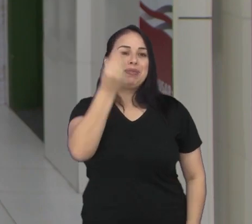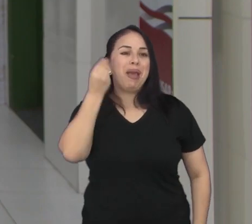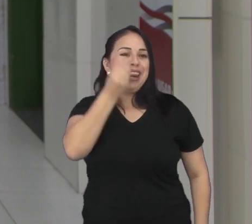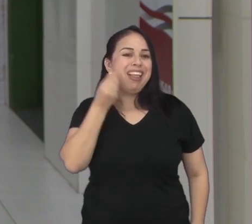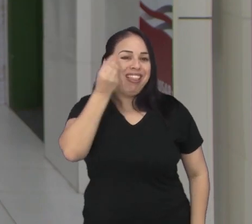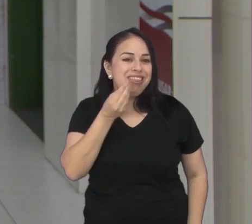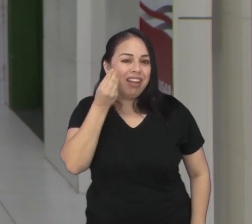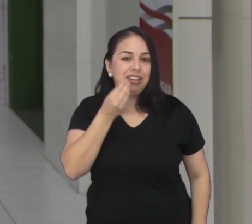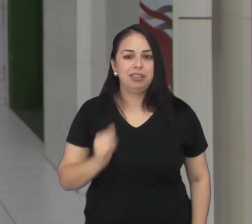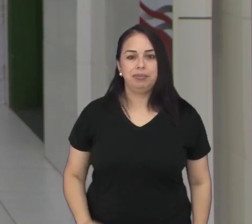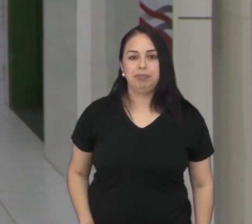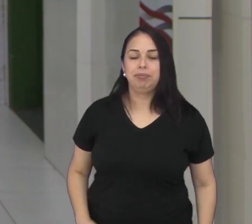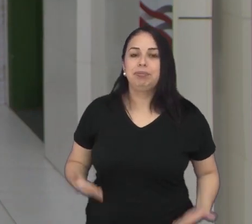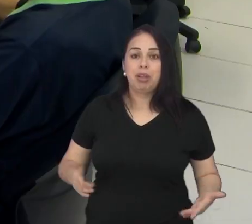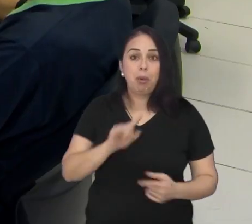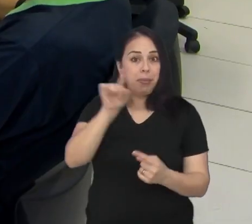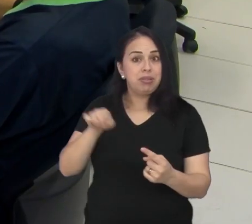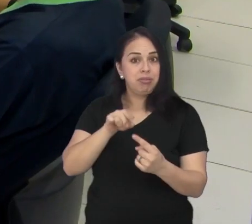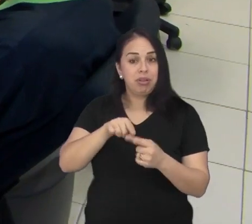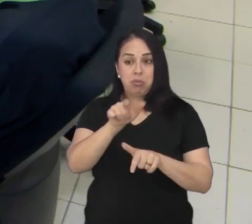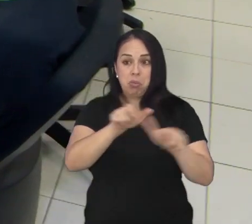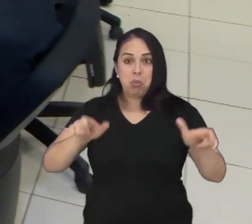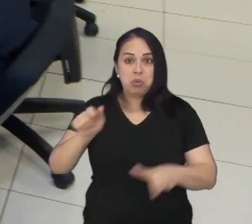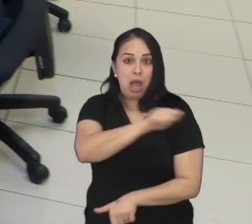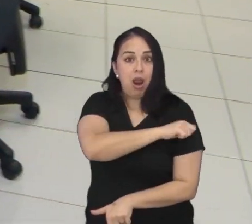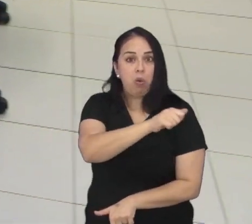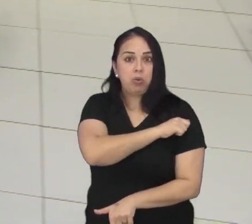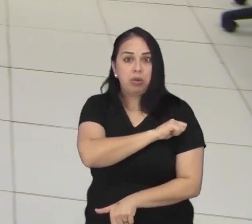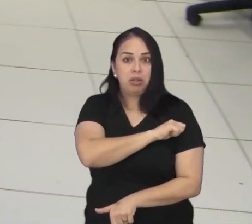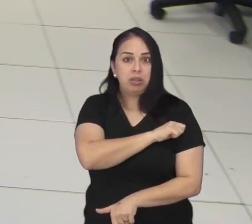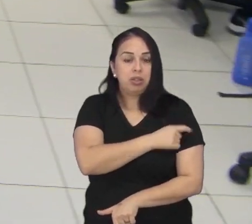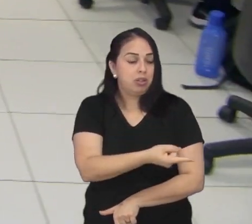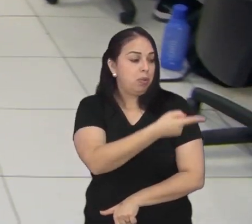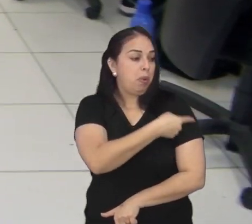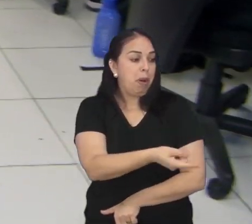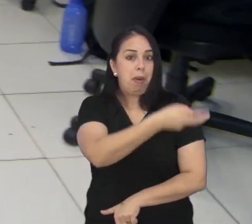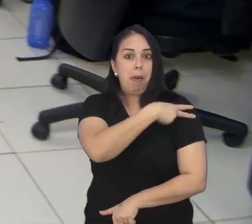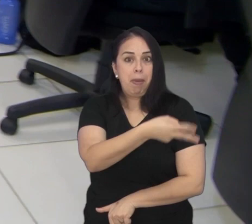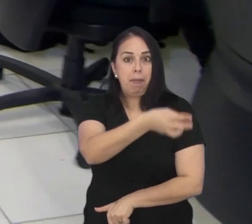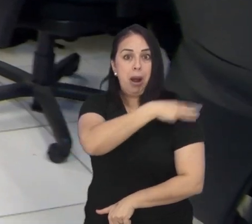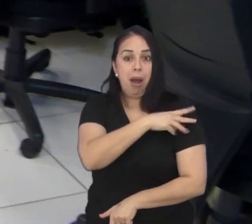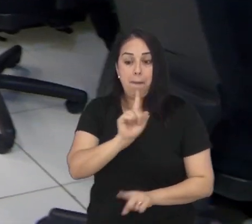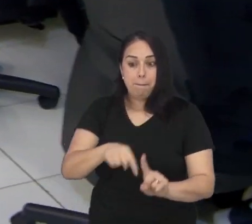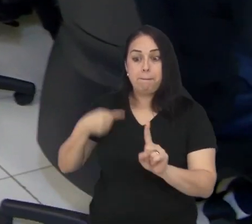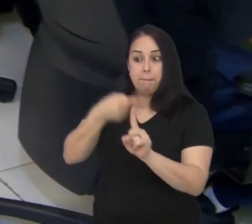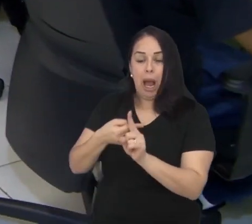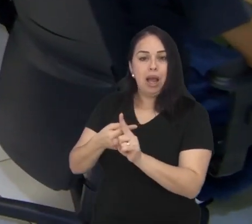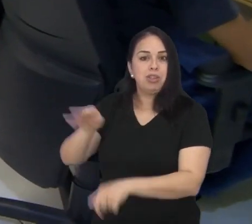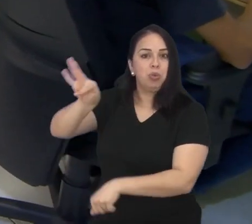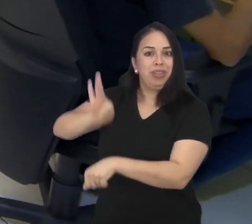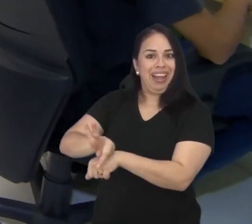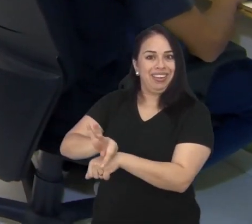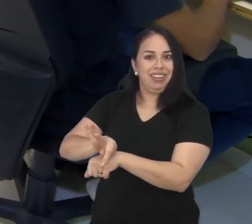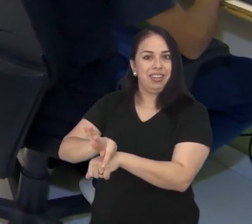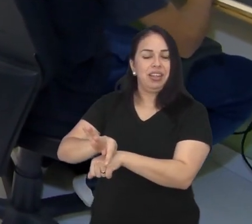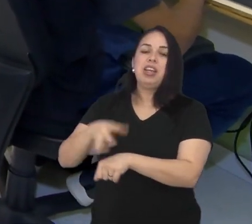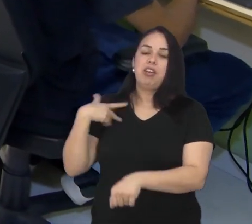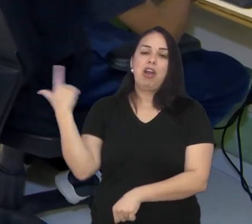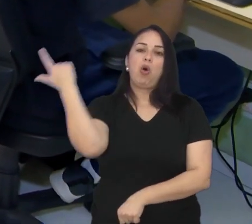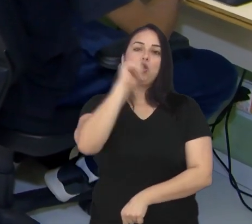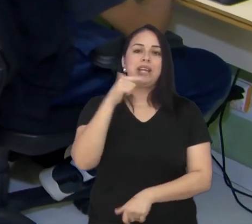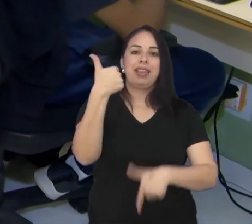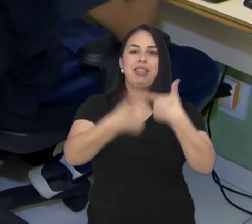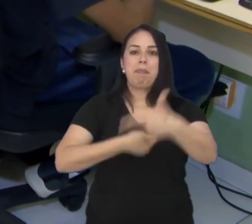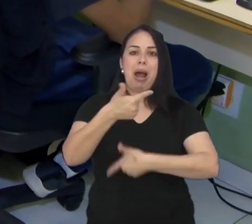conhecimento extra ali, que é muito importante. A ideia é que os alunos possam sair do ensino médio já com uma qualificação que os coloque em